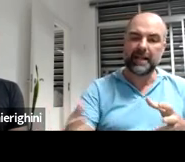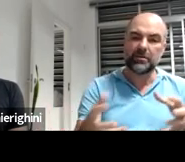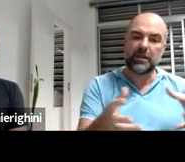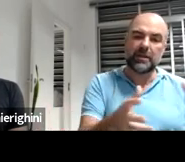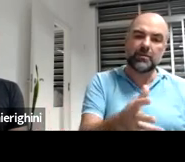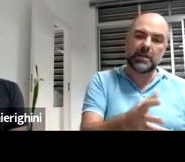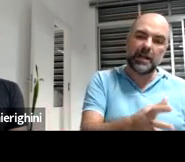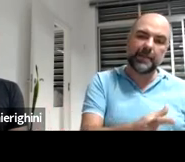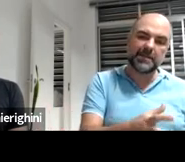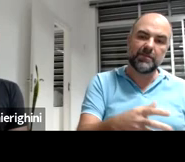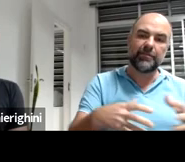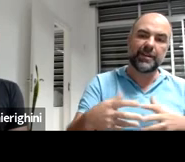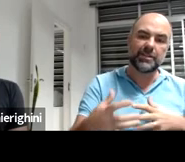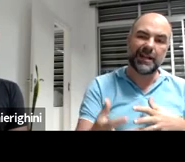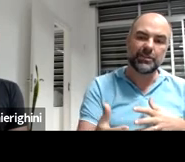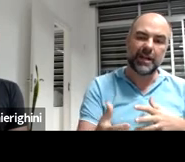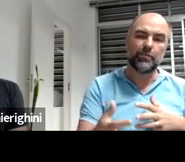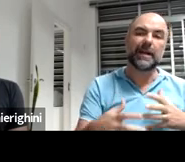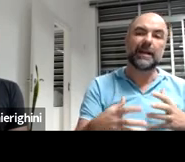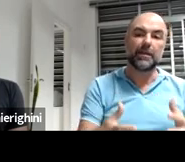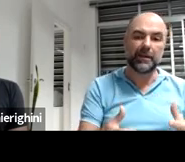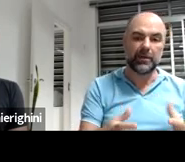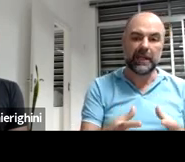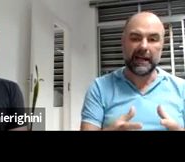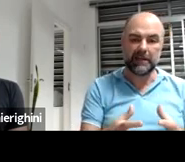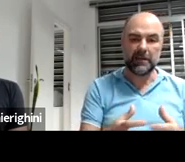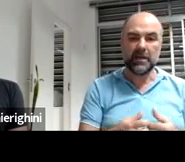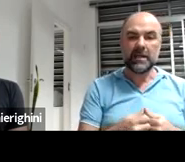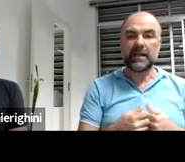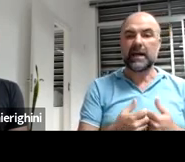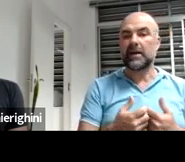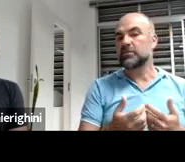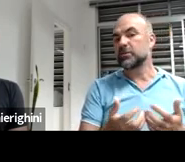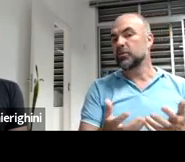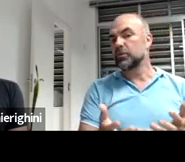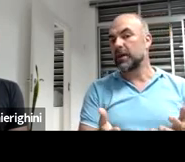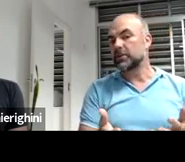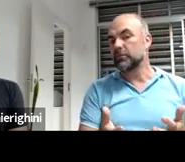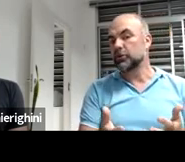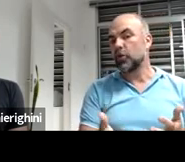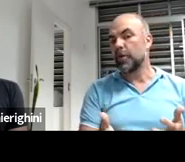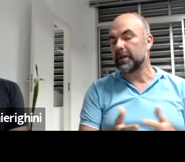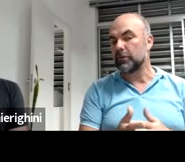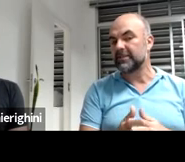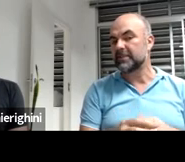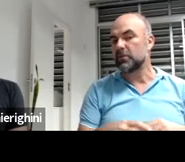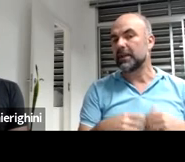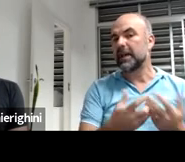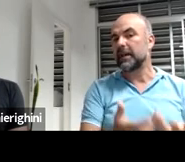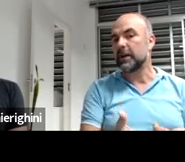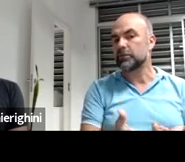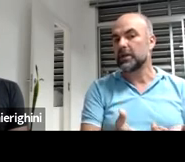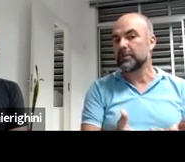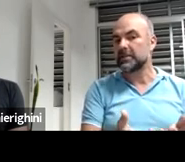um pedaço de dentro dela para desenvolver, já é uma grande maturidade. Tá? O segundo, eu acho que é um escopo da inovação,